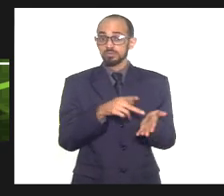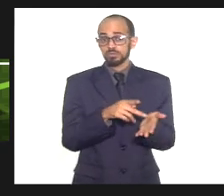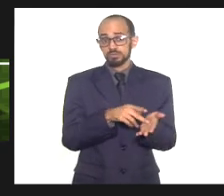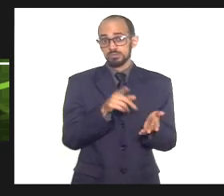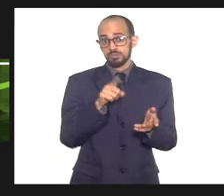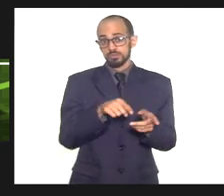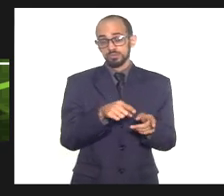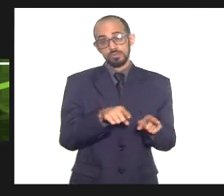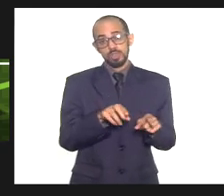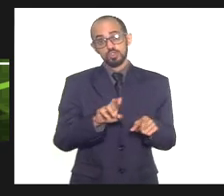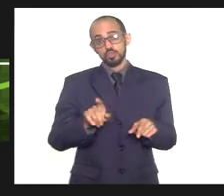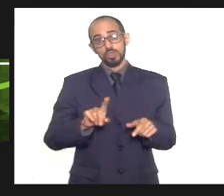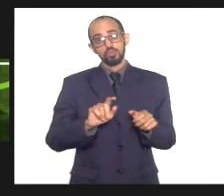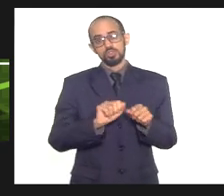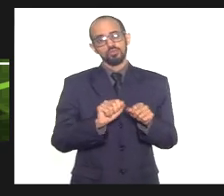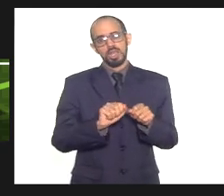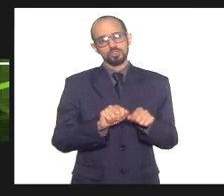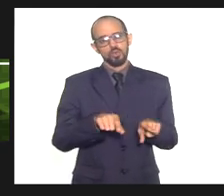com inimigo.